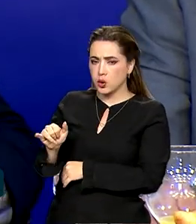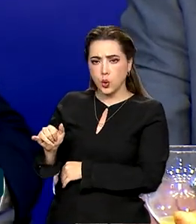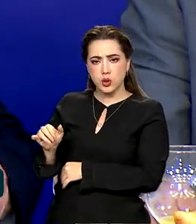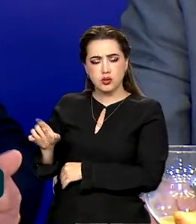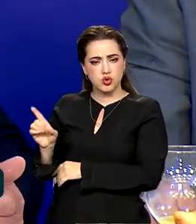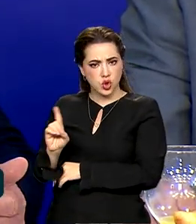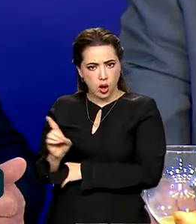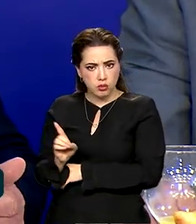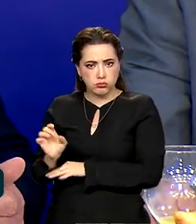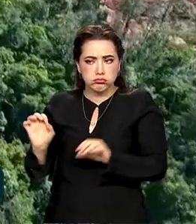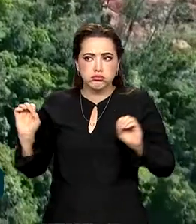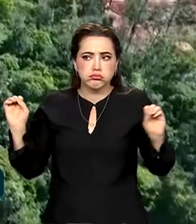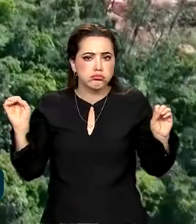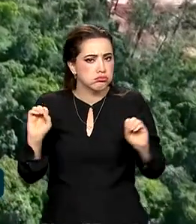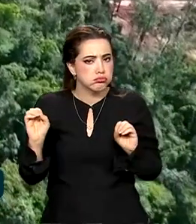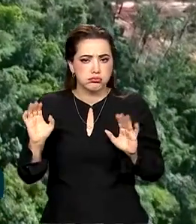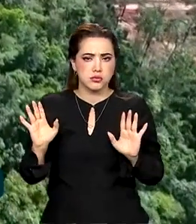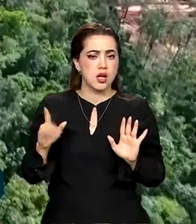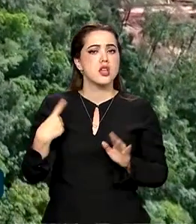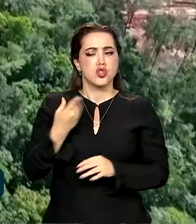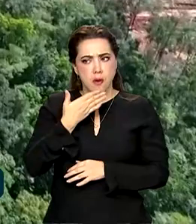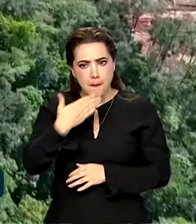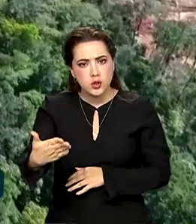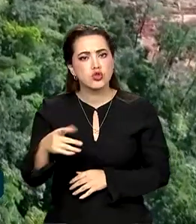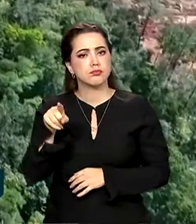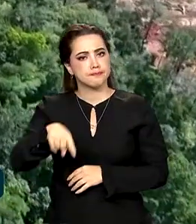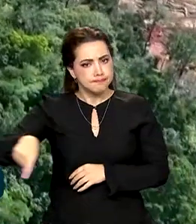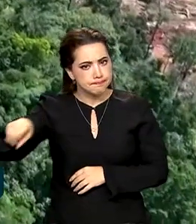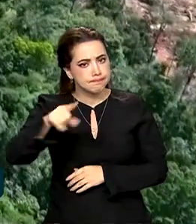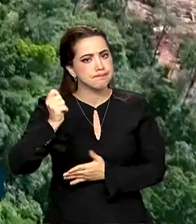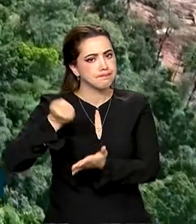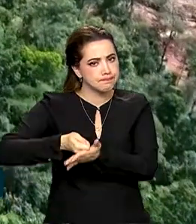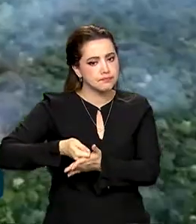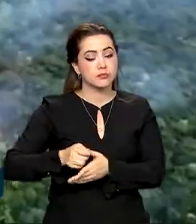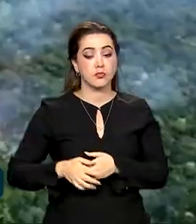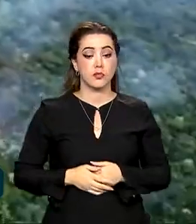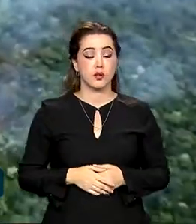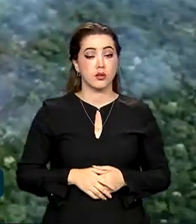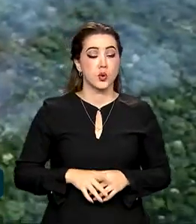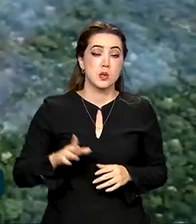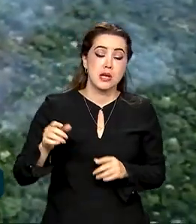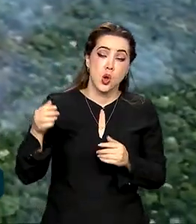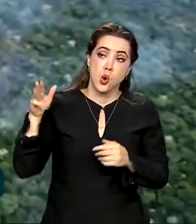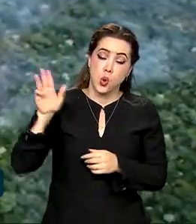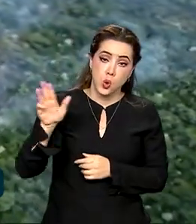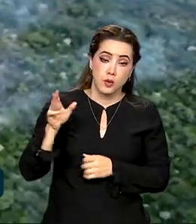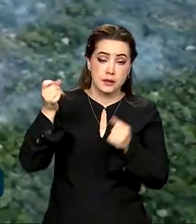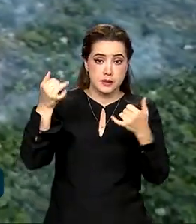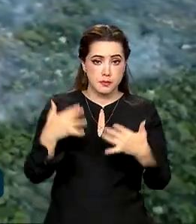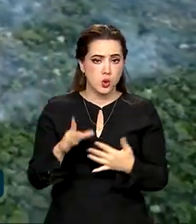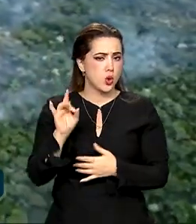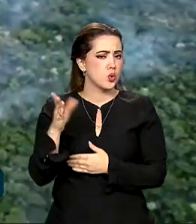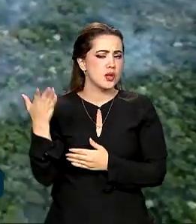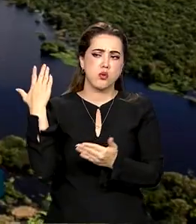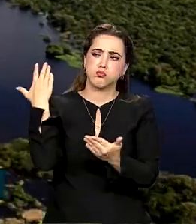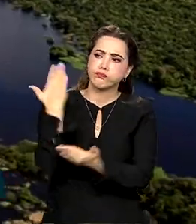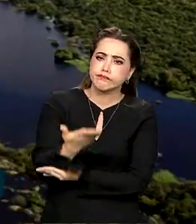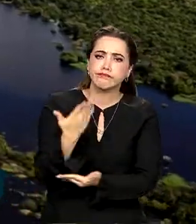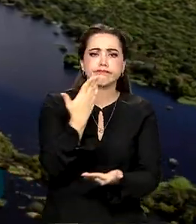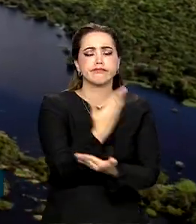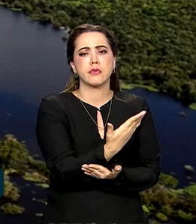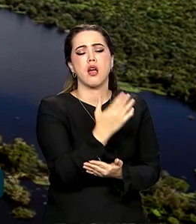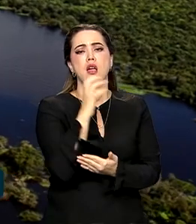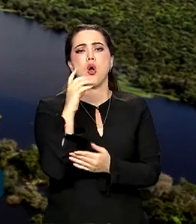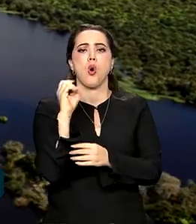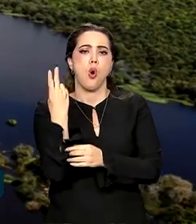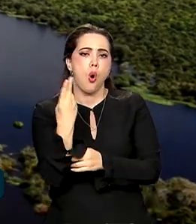vamos continuar cobrando. Lula disse ainda que não são apenas as derrubadas e as queimadas que serão discutidas. O objetivo é combater com